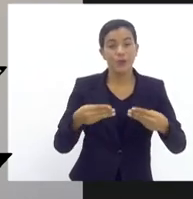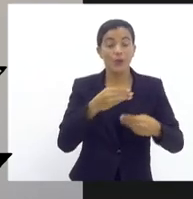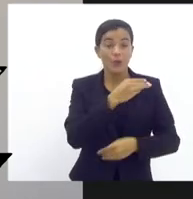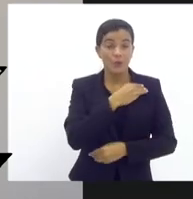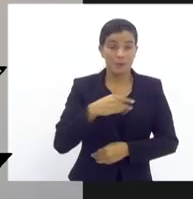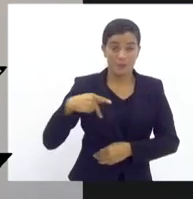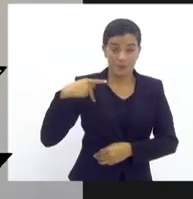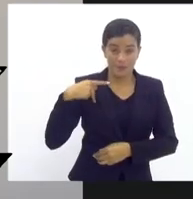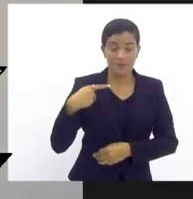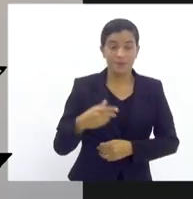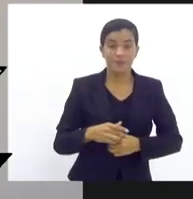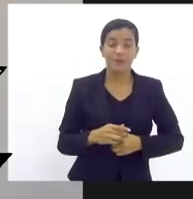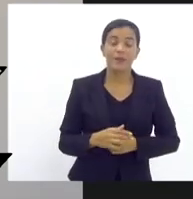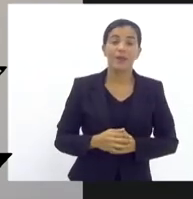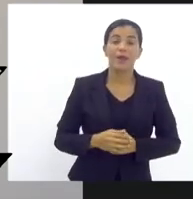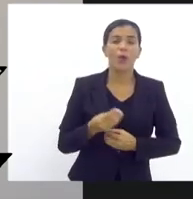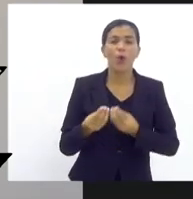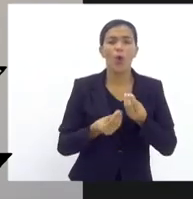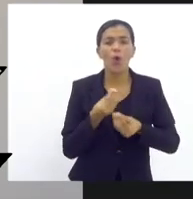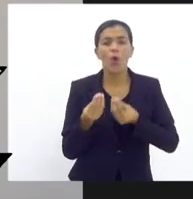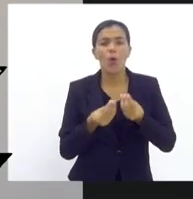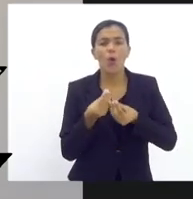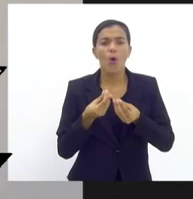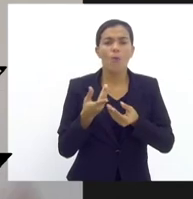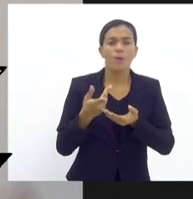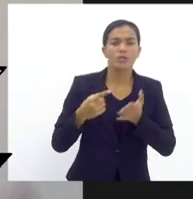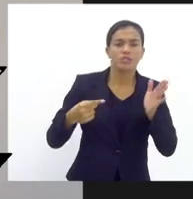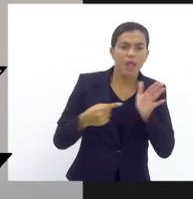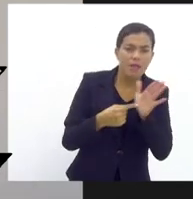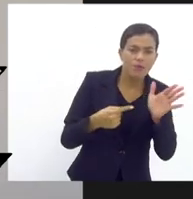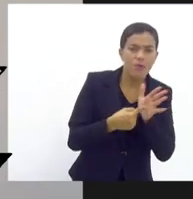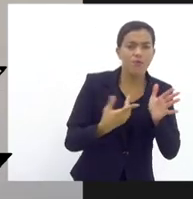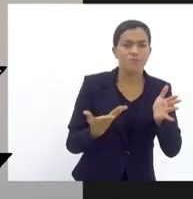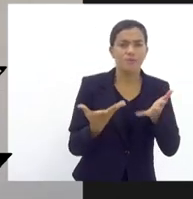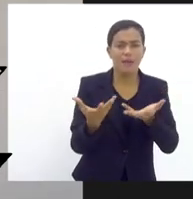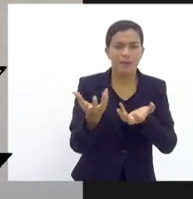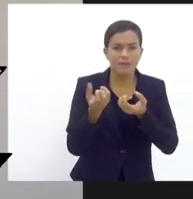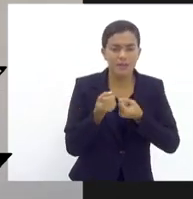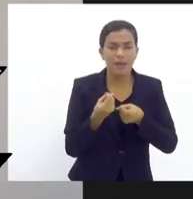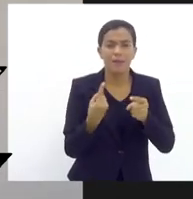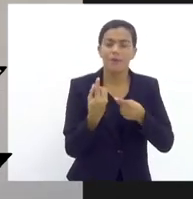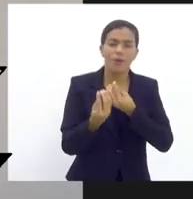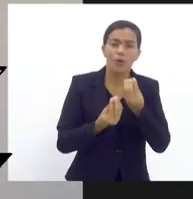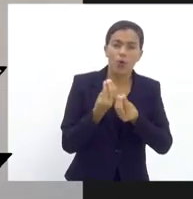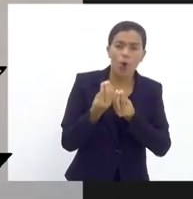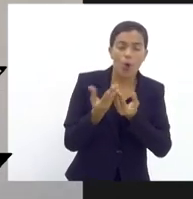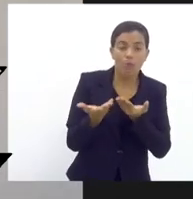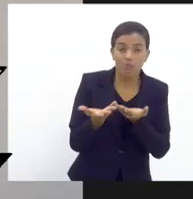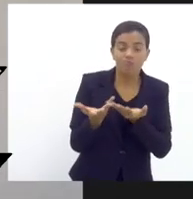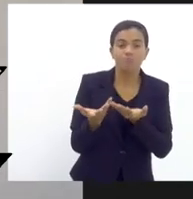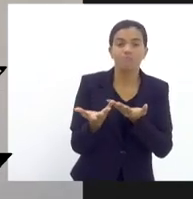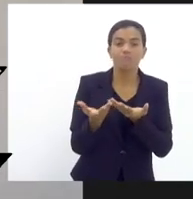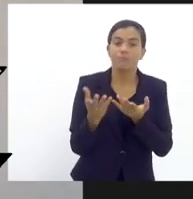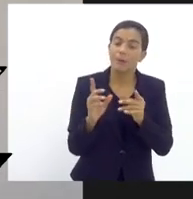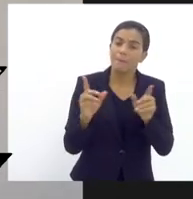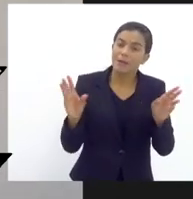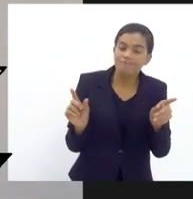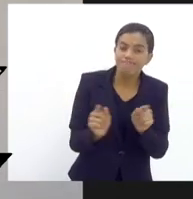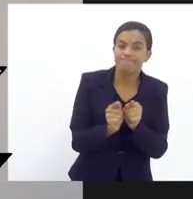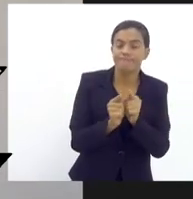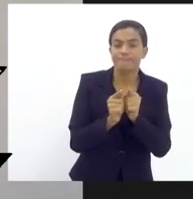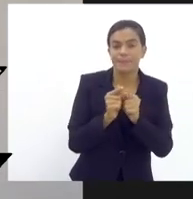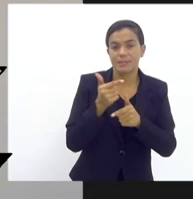tentar esclarecer um pouco né como é que a gente recebe denúncias né como trata isso aí para ver se minimiza